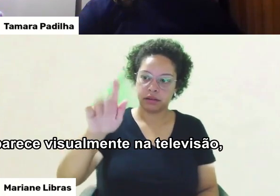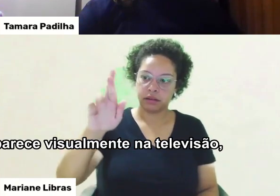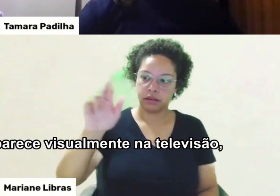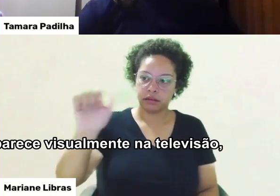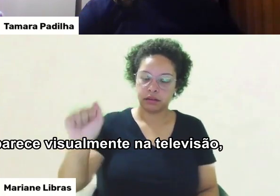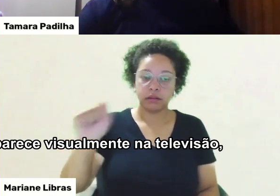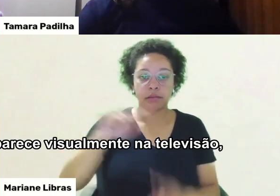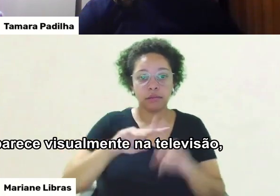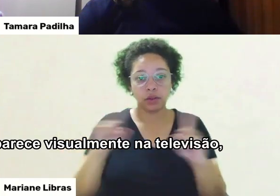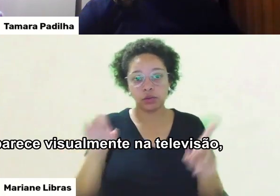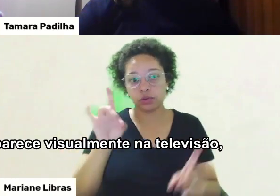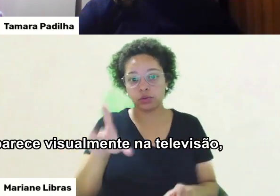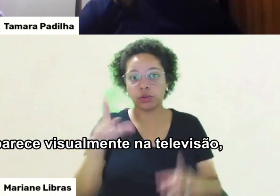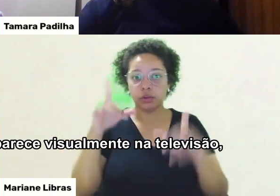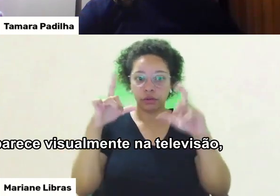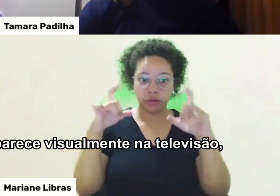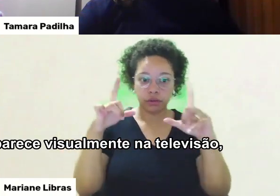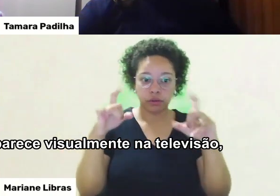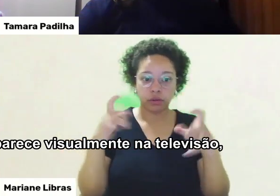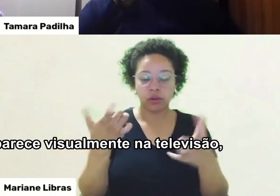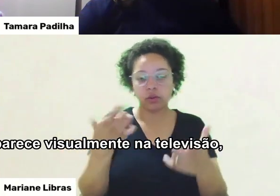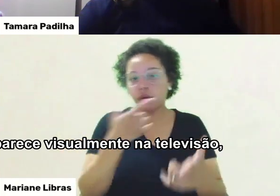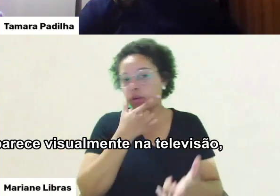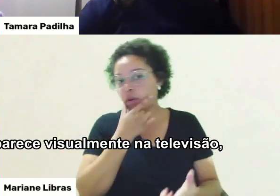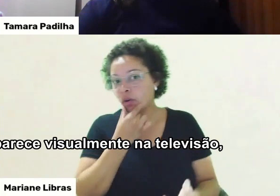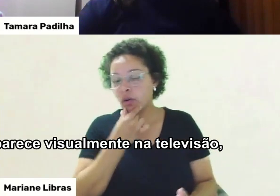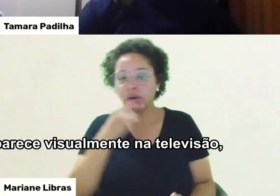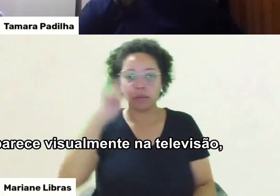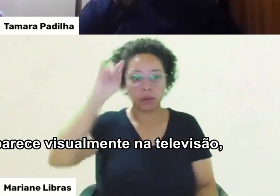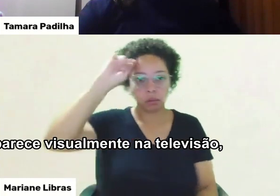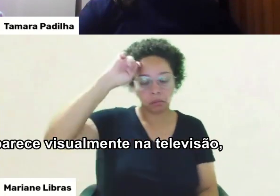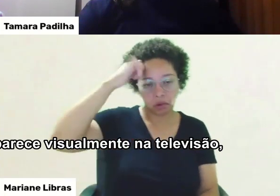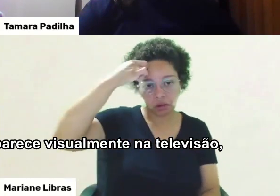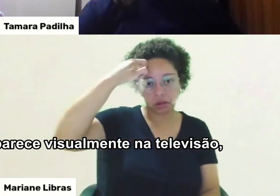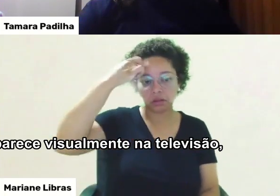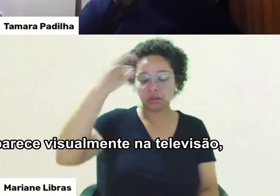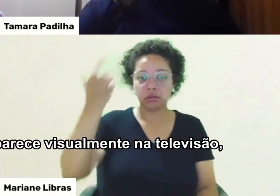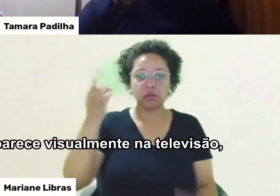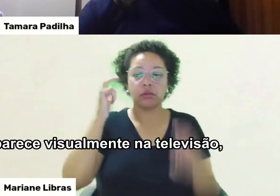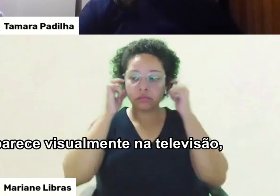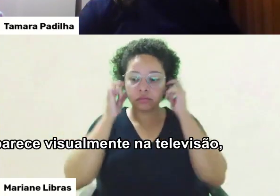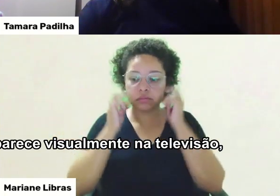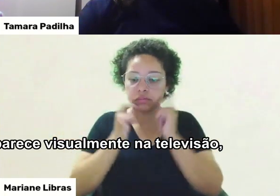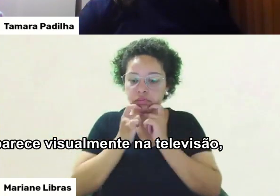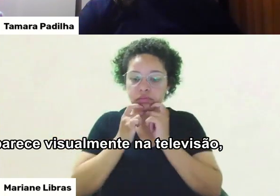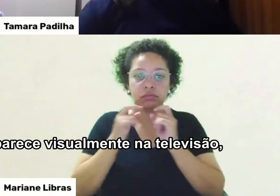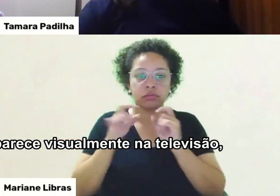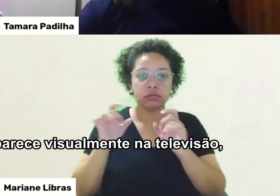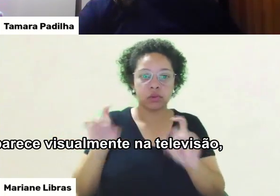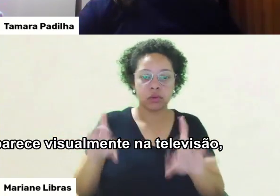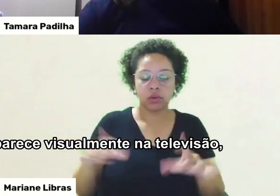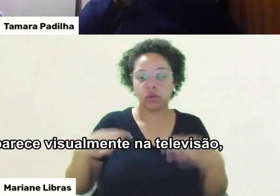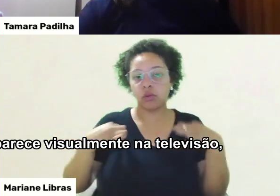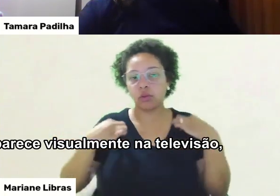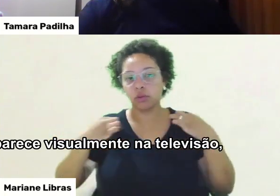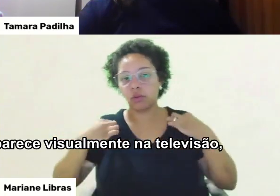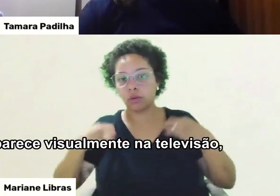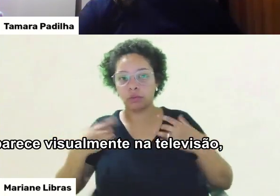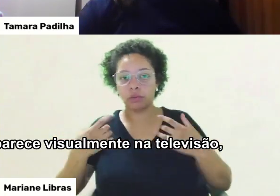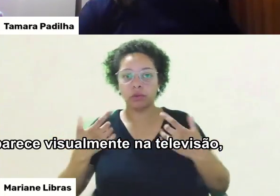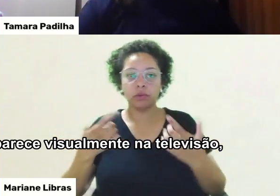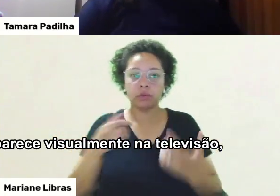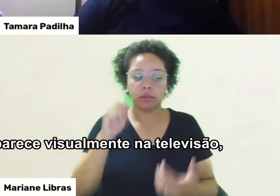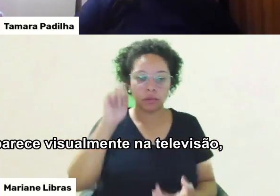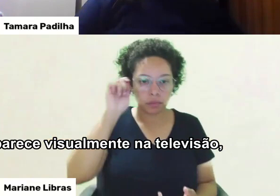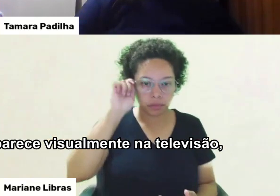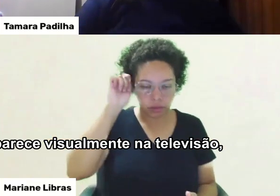da forma como foi descrita. Né? Um homem de pele preta, cabelos castanhos, usa cavanhaque, roupa preta, tem ali um colar em volta do pescoço com